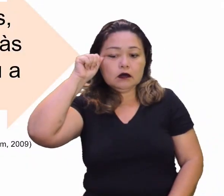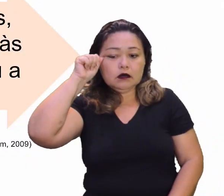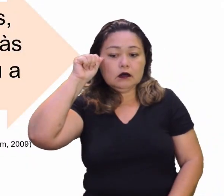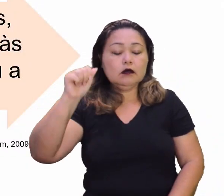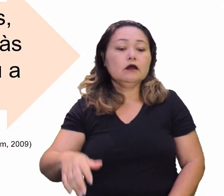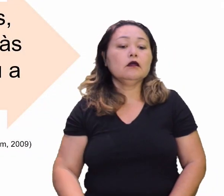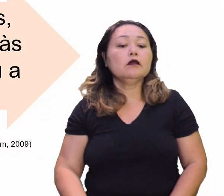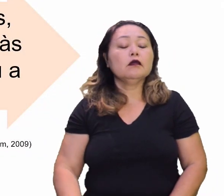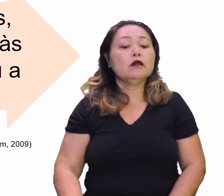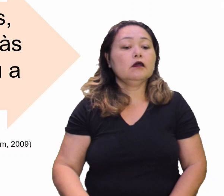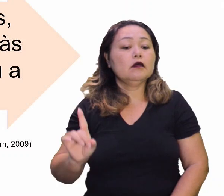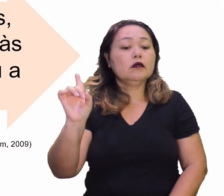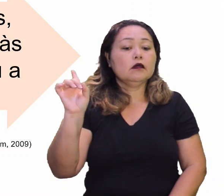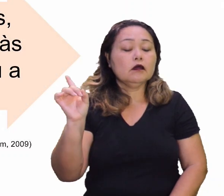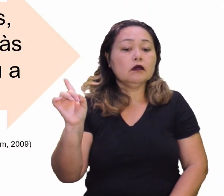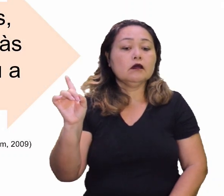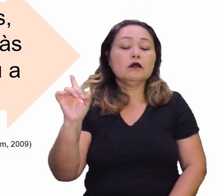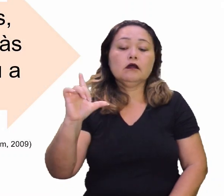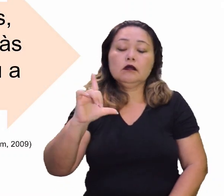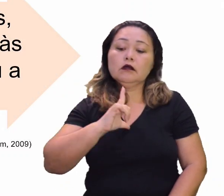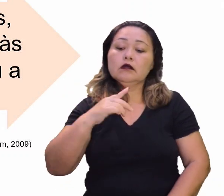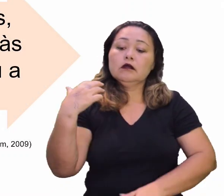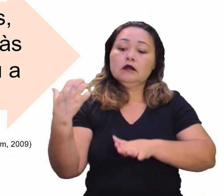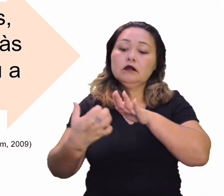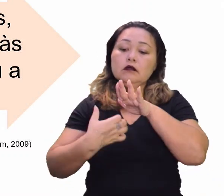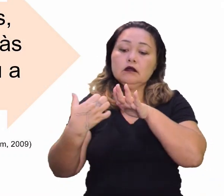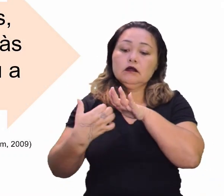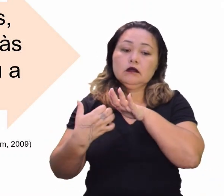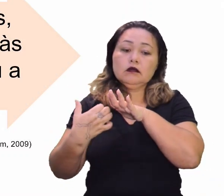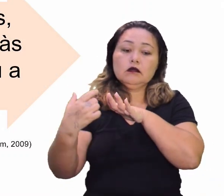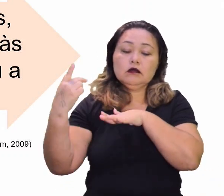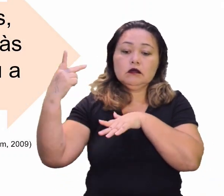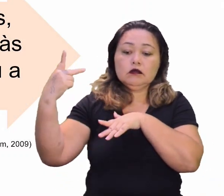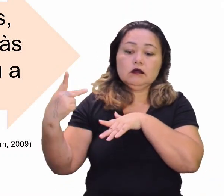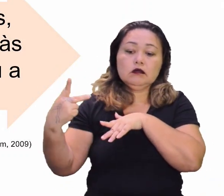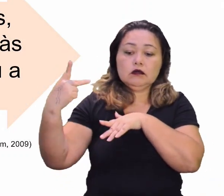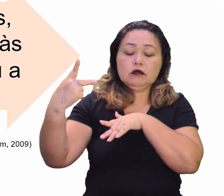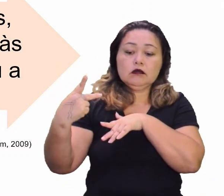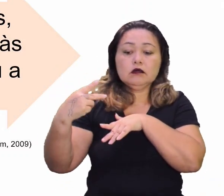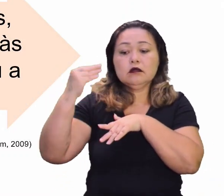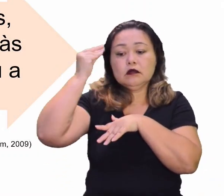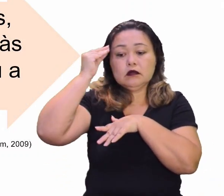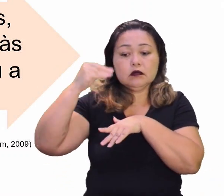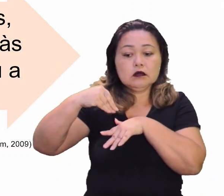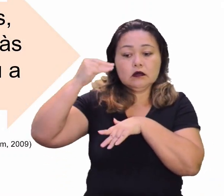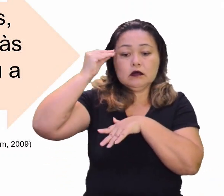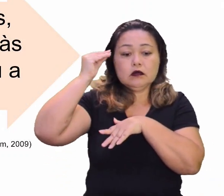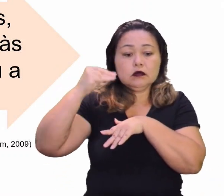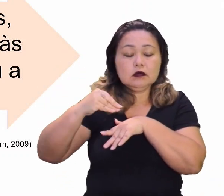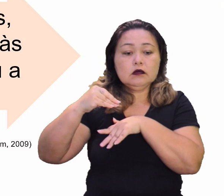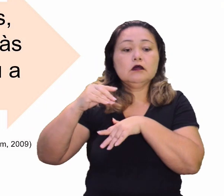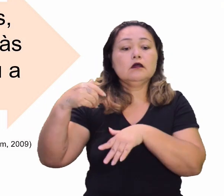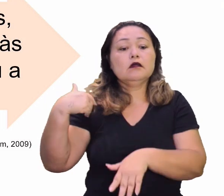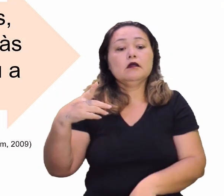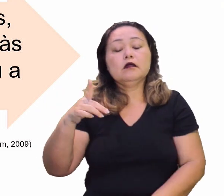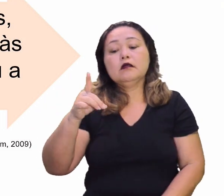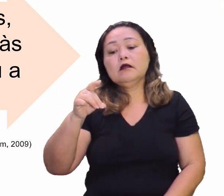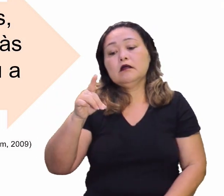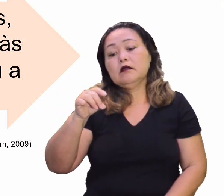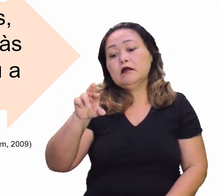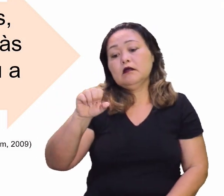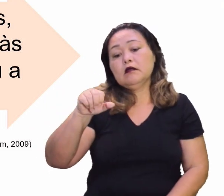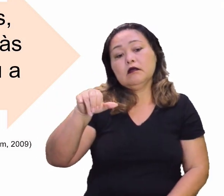Isso. Então, a gente teve várias empresas, não é isso, Rogério, que foram desistindo da obra, né? Sim,